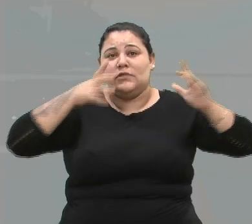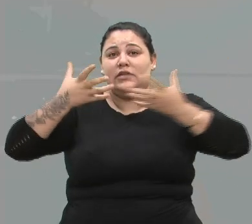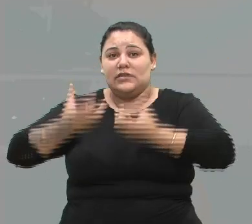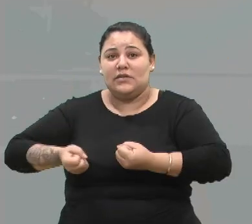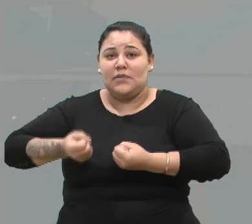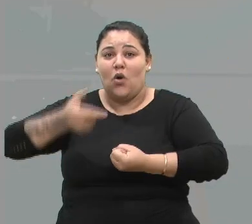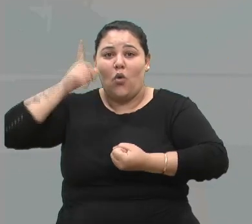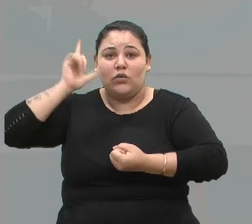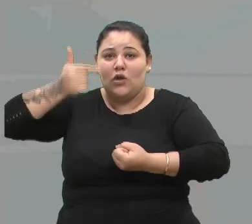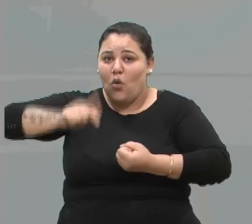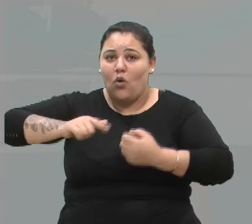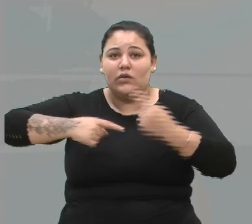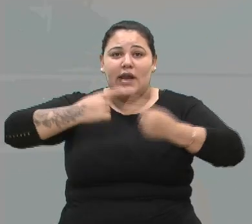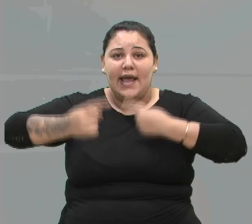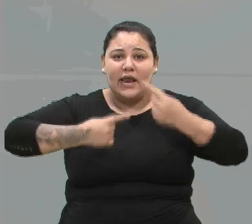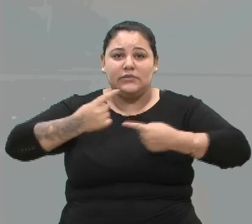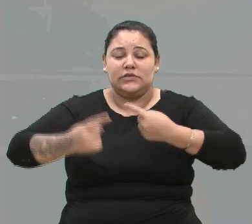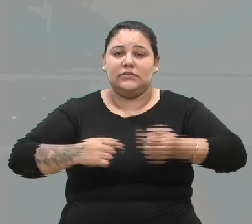da Codeca.